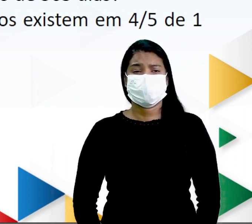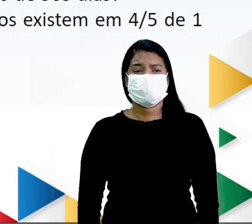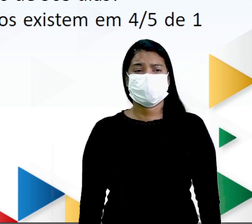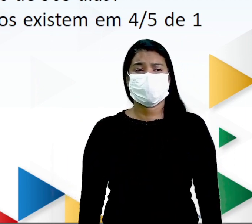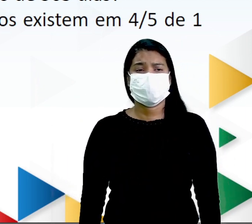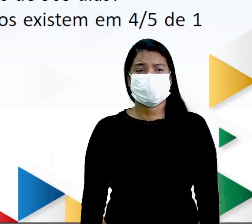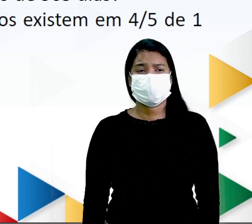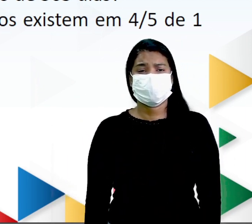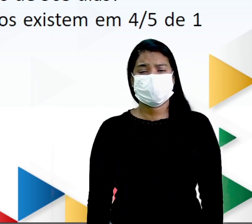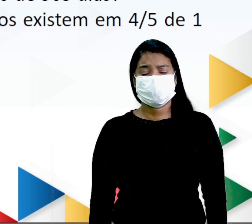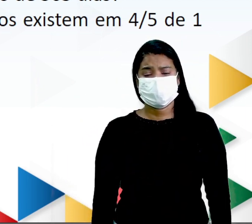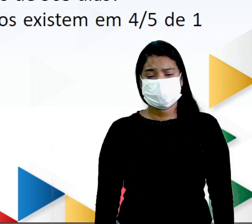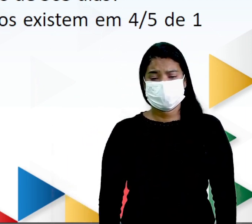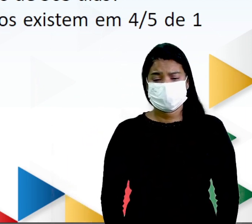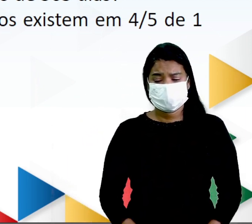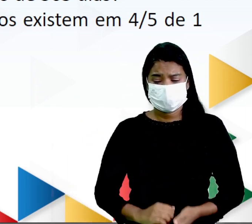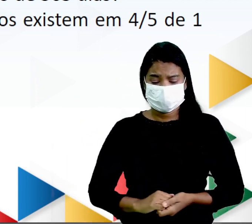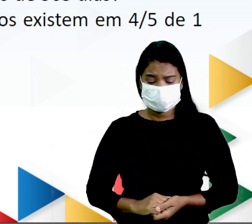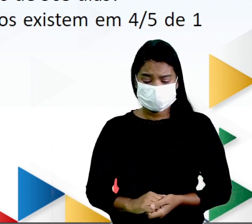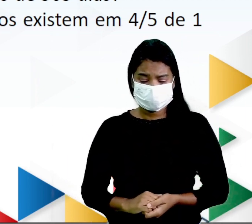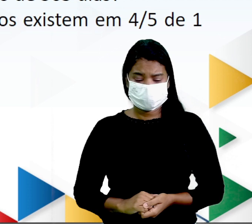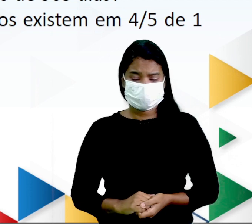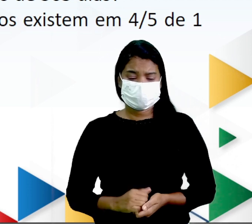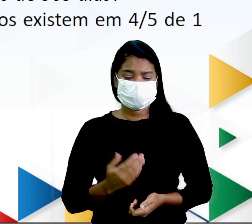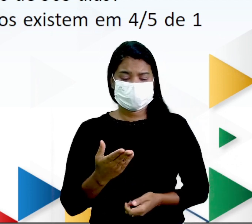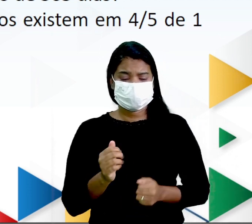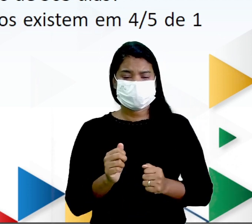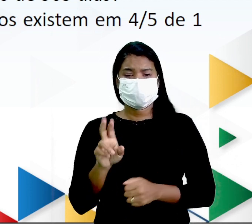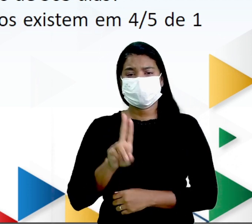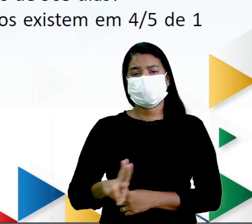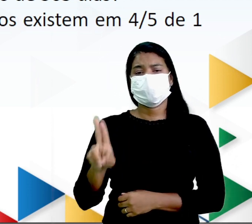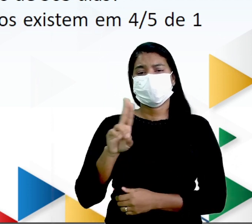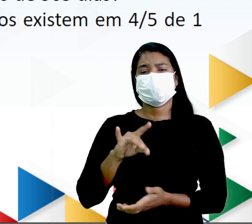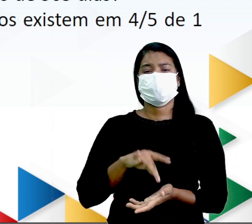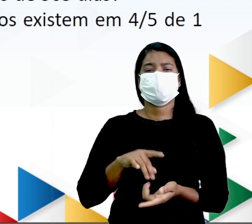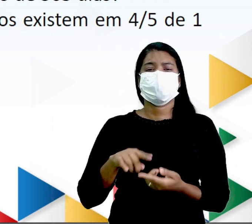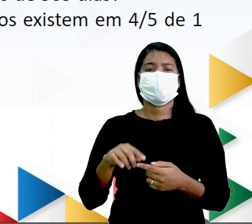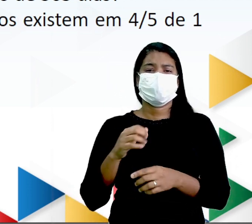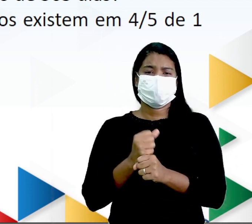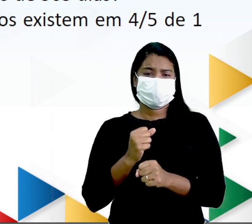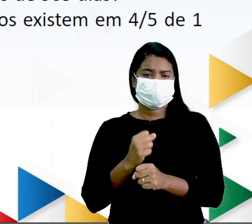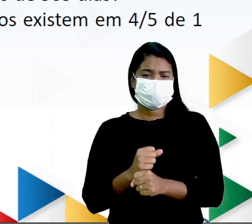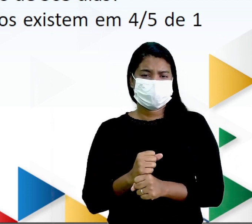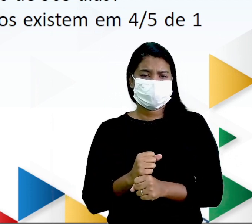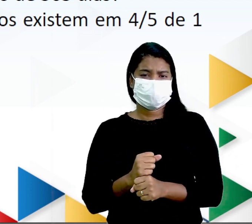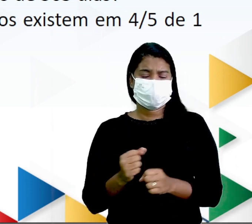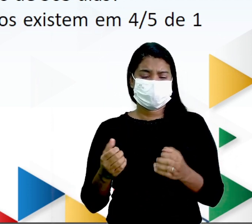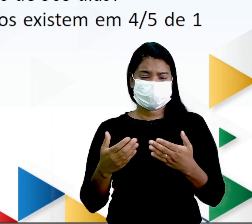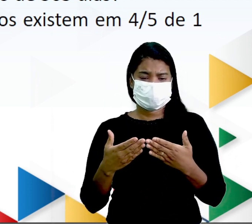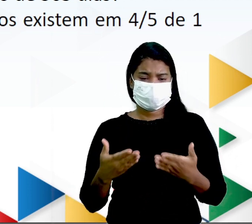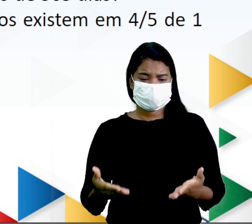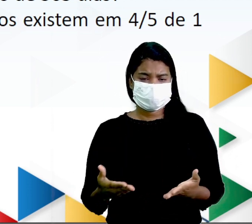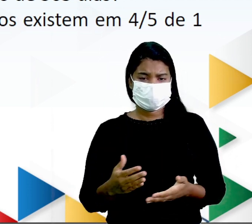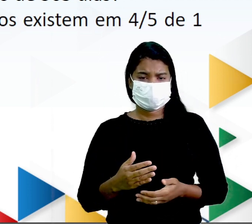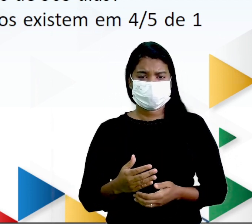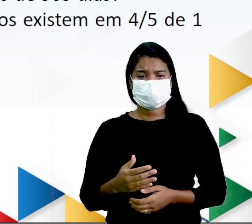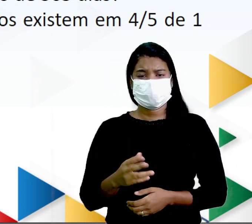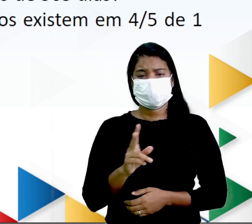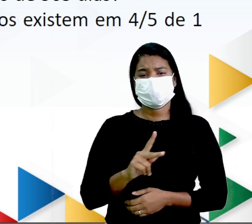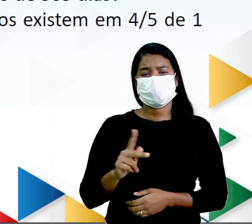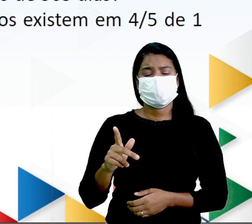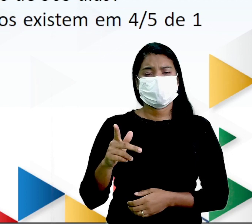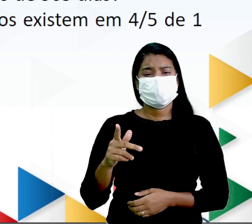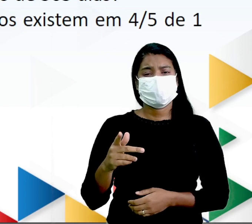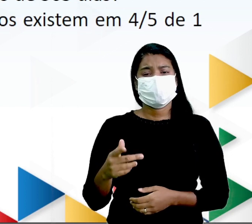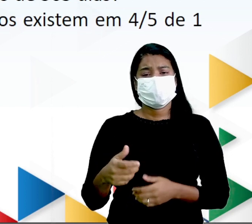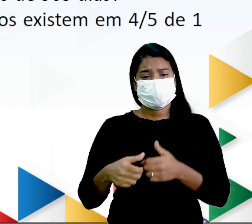questões. Não esquece, tá? Se atualiza porque você pode usar a calculadora para calcular. Só que na hora da prova, se o professor não liberar a